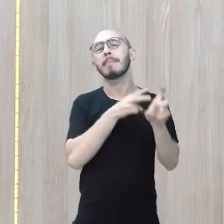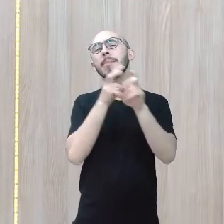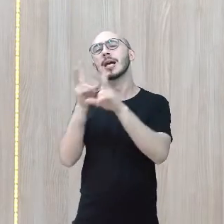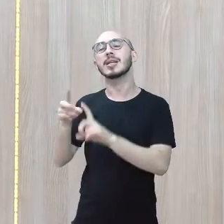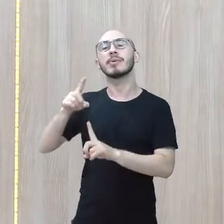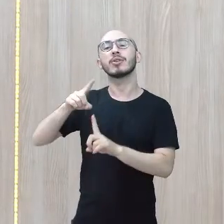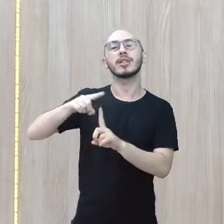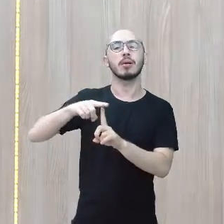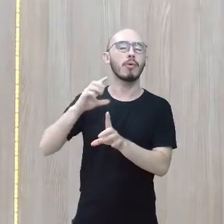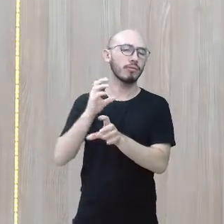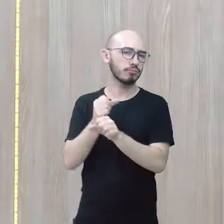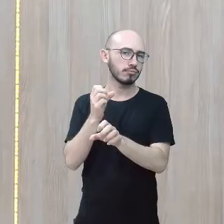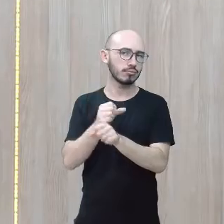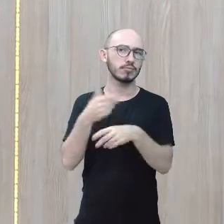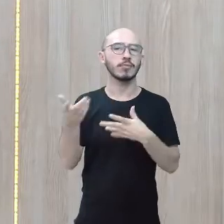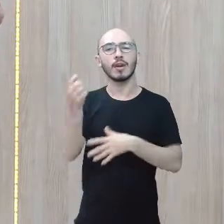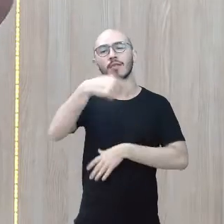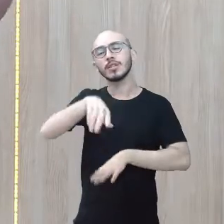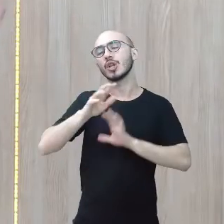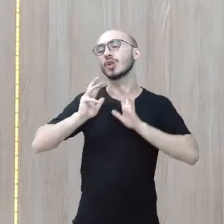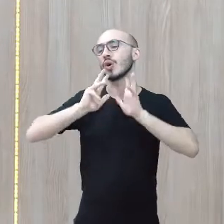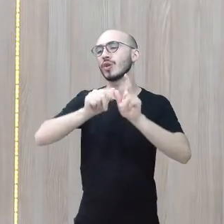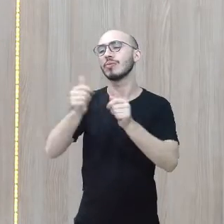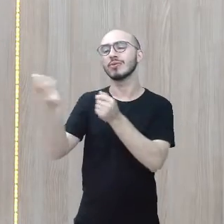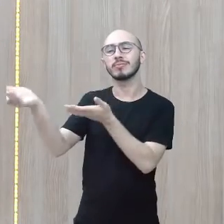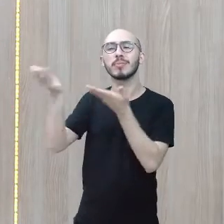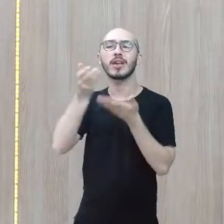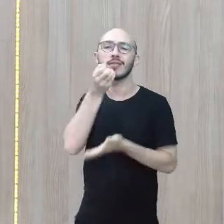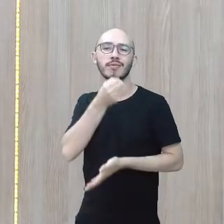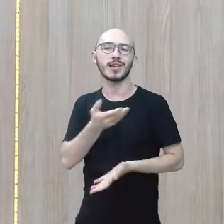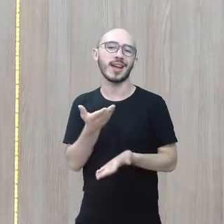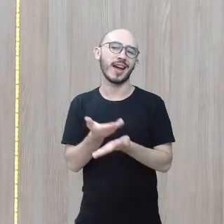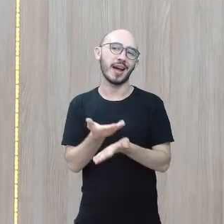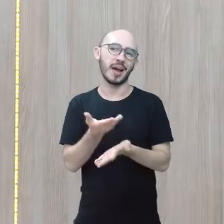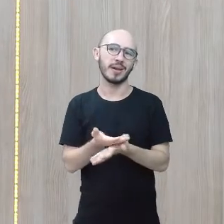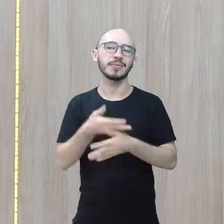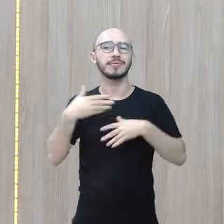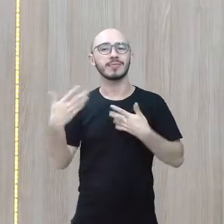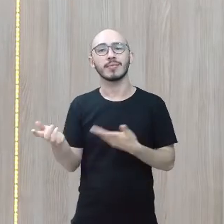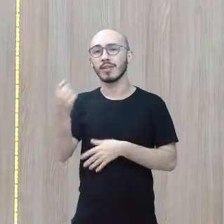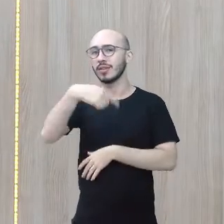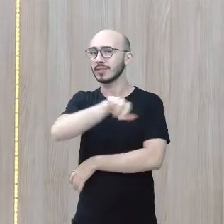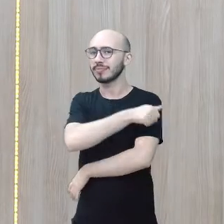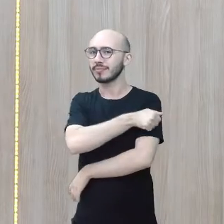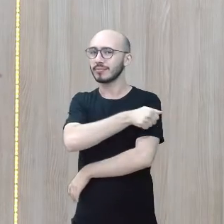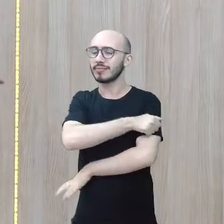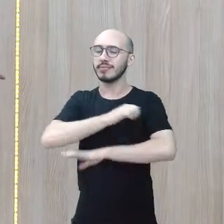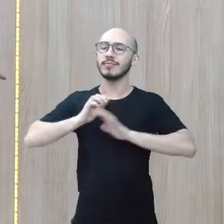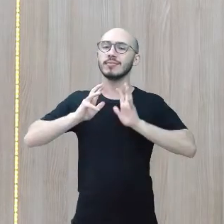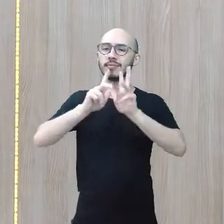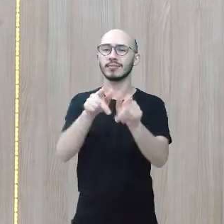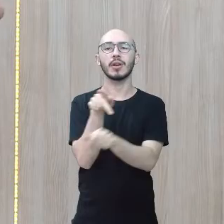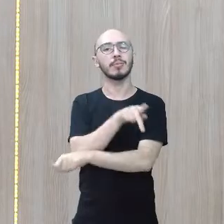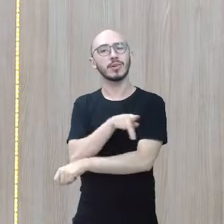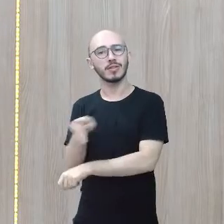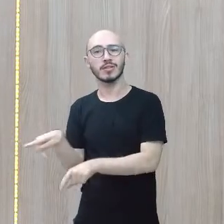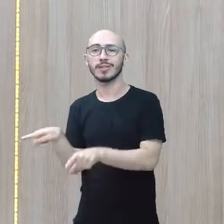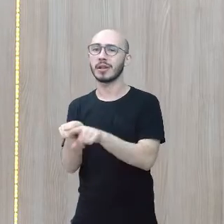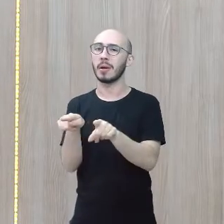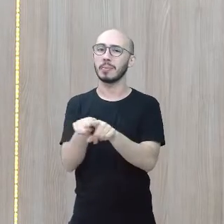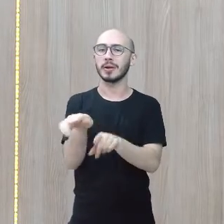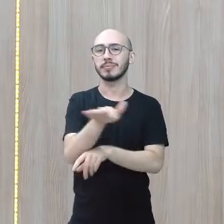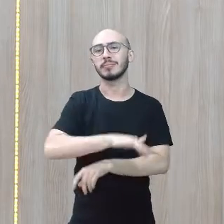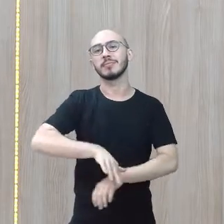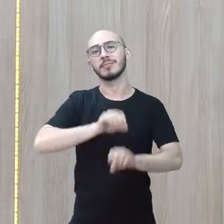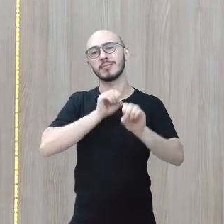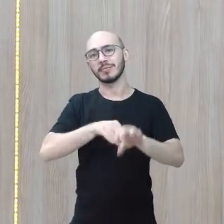de operação, né? Sejam bem-vindos e bem-vindas mais uma vez à nossa aula, alunos e alunas, professores e professoras da rede.